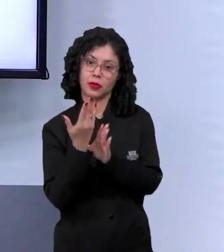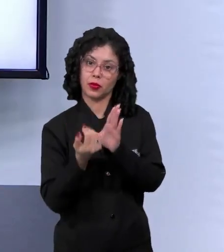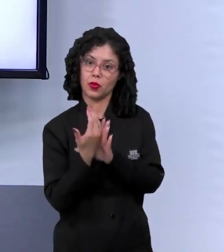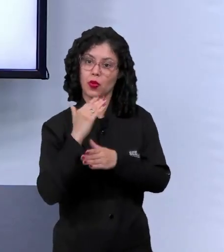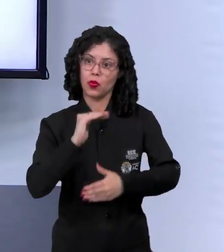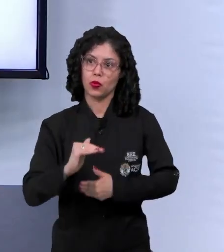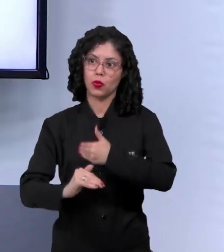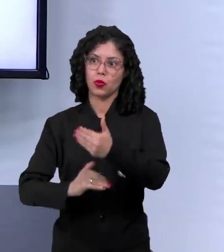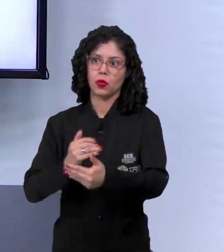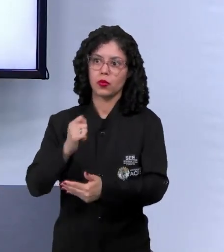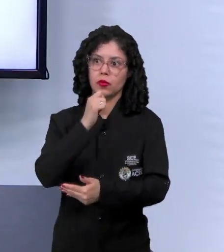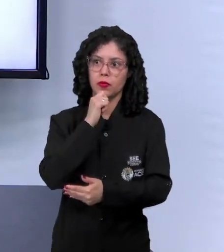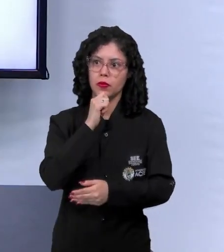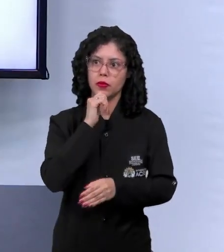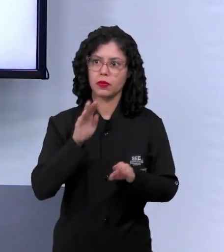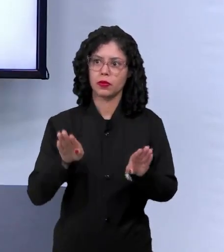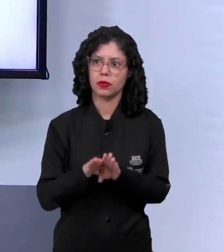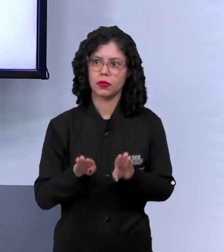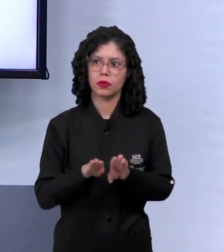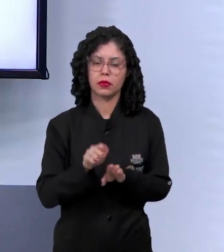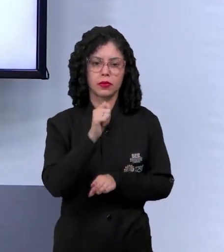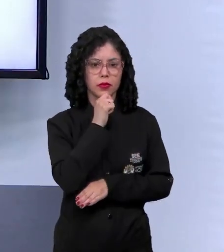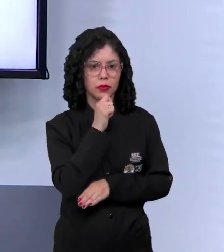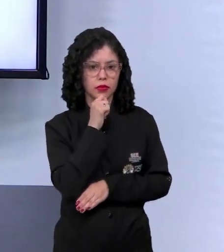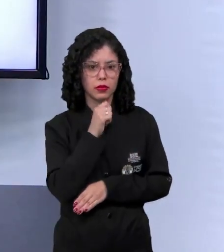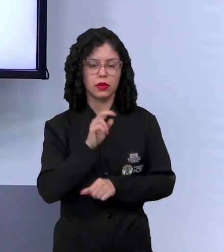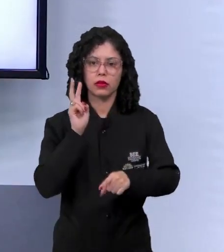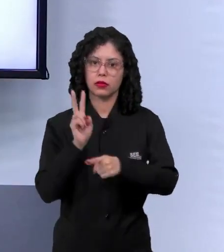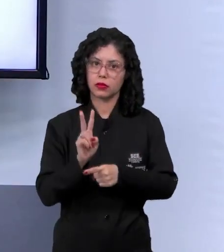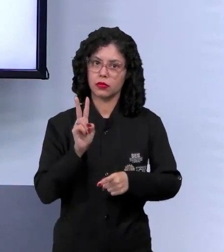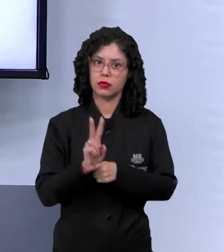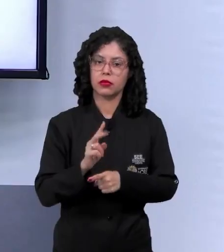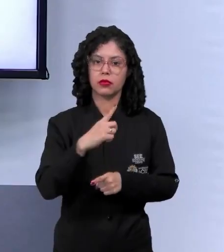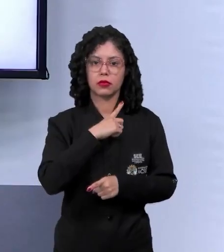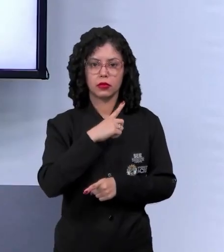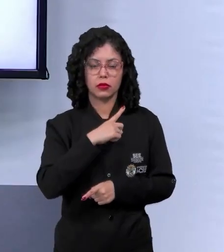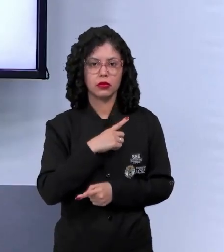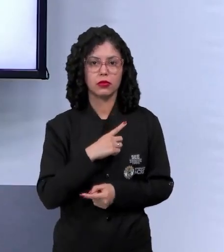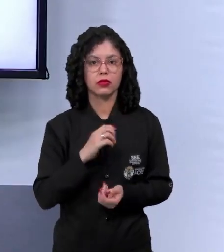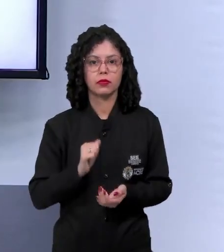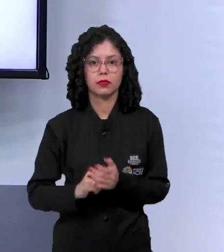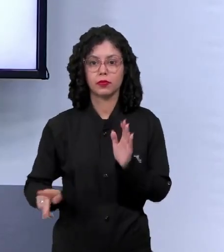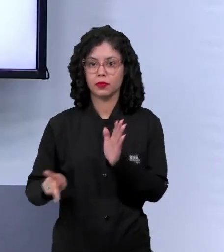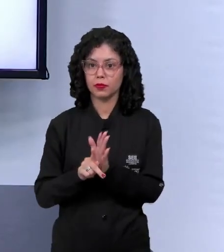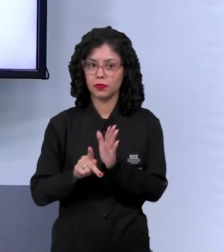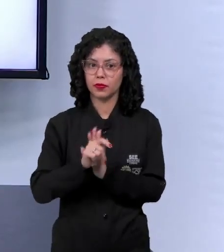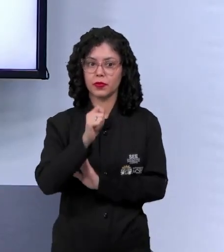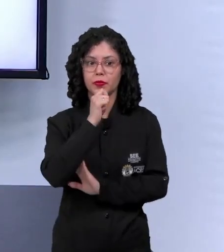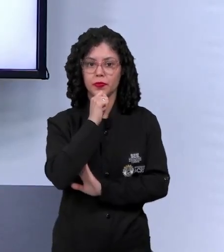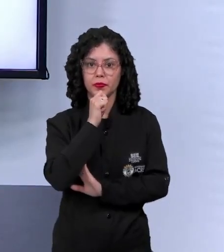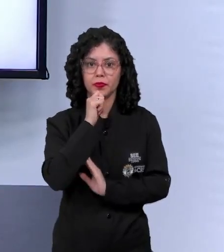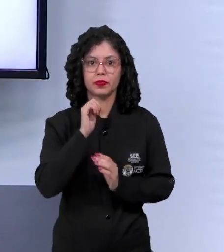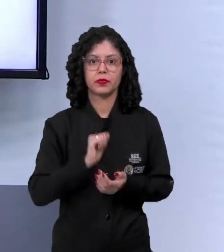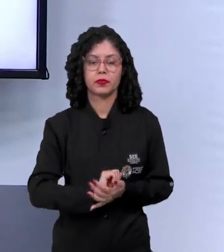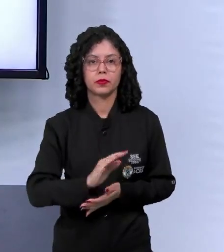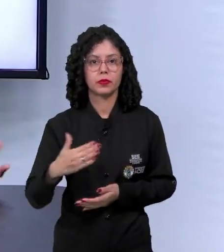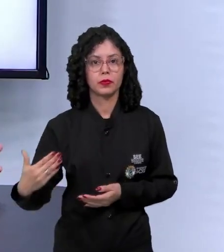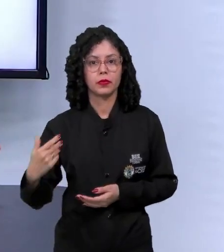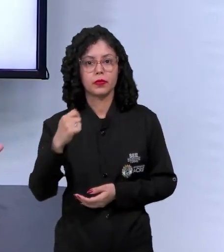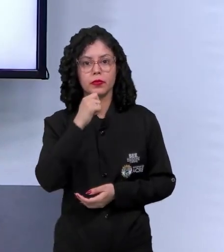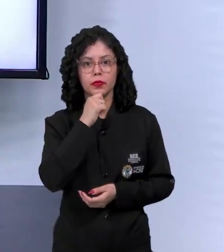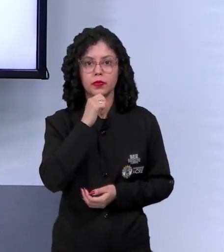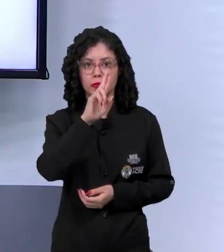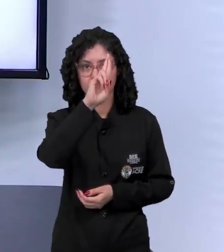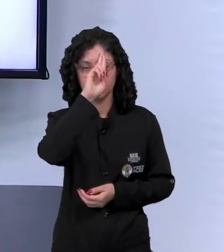no decorrer da história e que isso ajuda a ter um pertencimento, porque quando você conhece